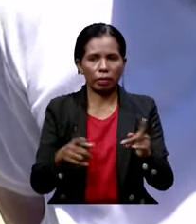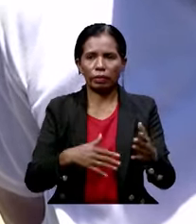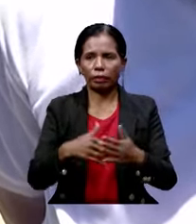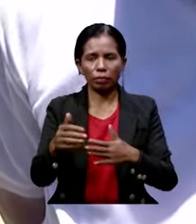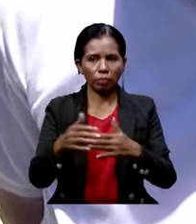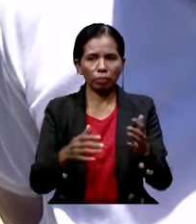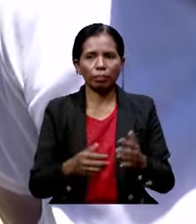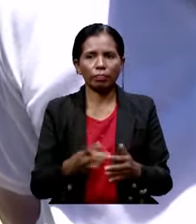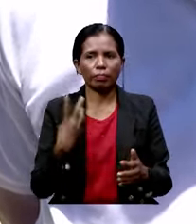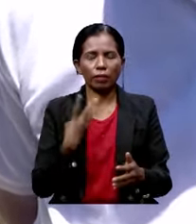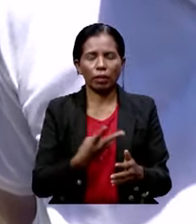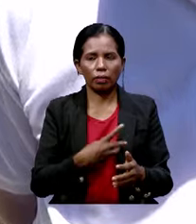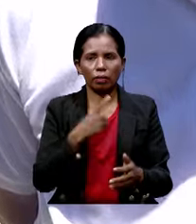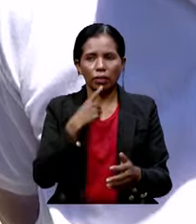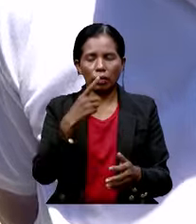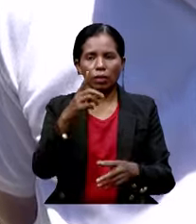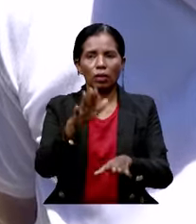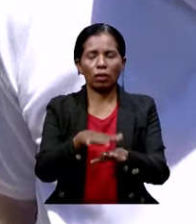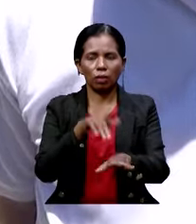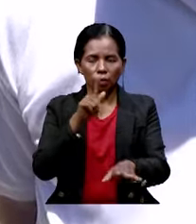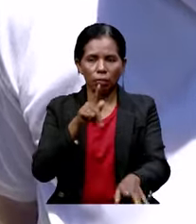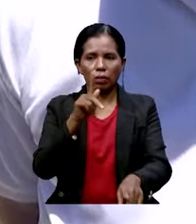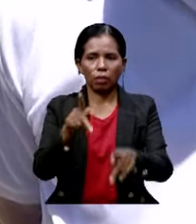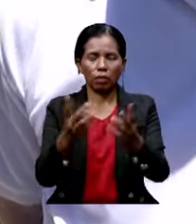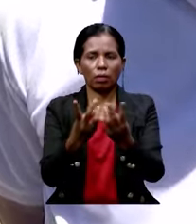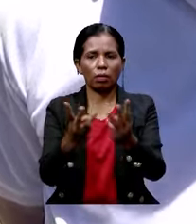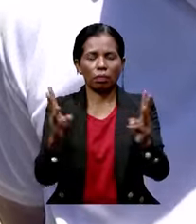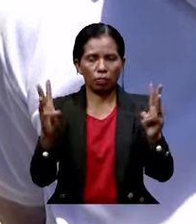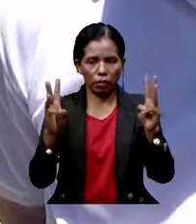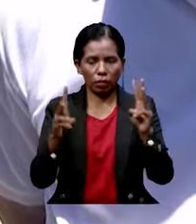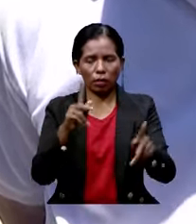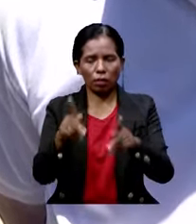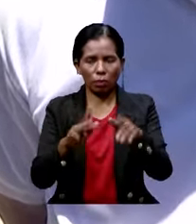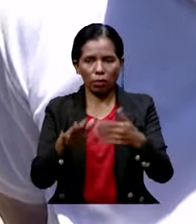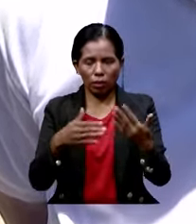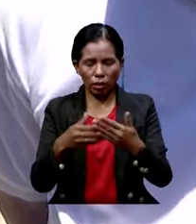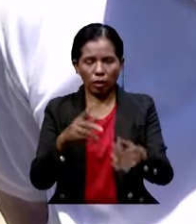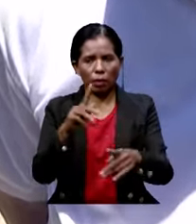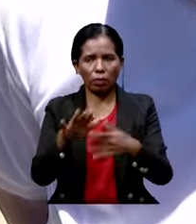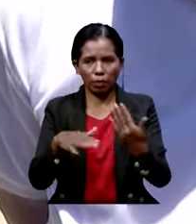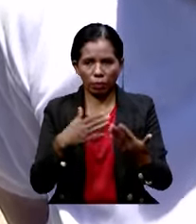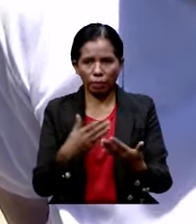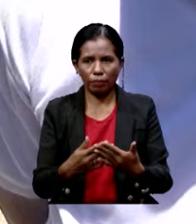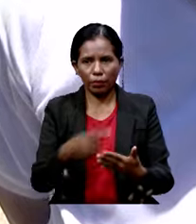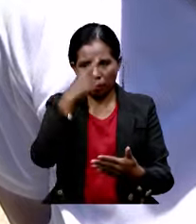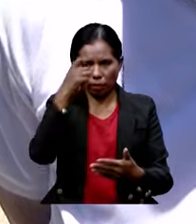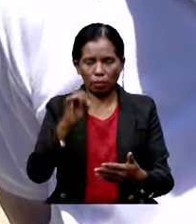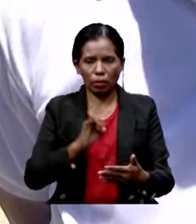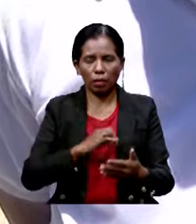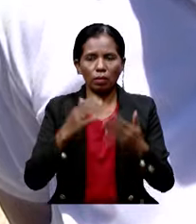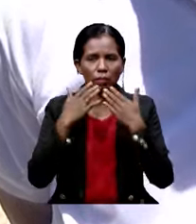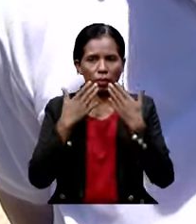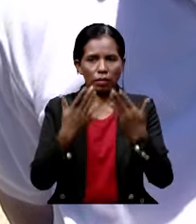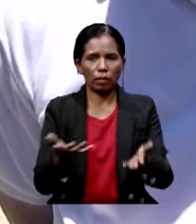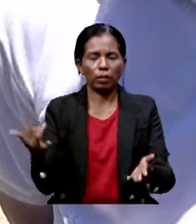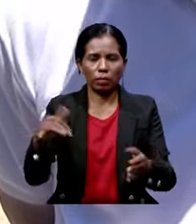rumos, ita alarga, né? Conamos baía, muros ser na veia, sociedade minha, comunidade minha. Tamane makawa ga rese se sira